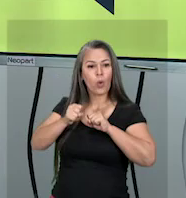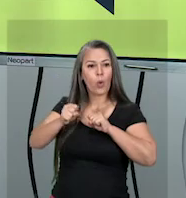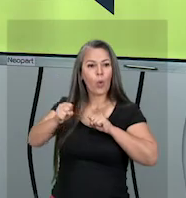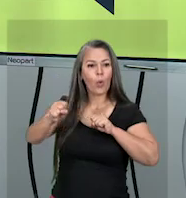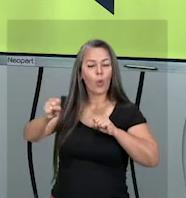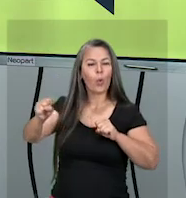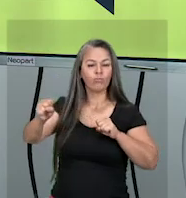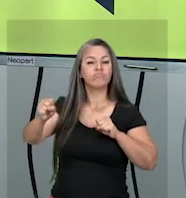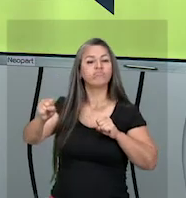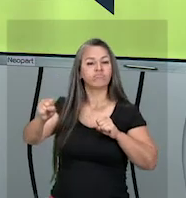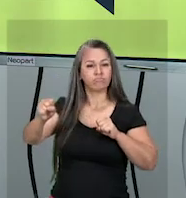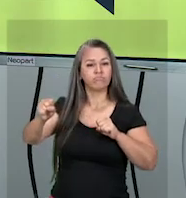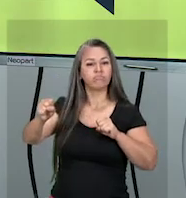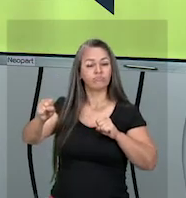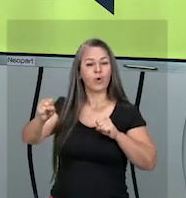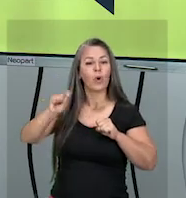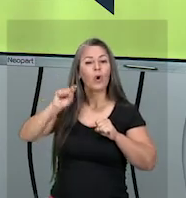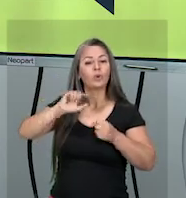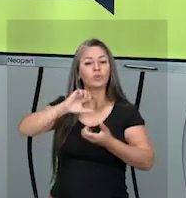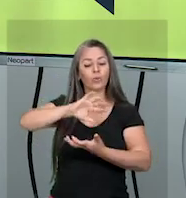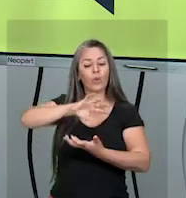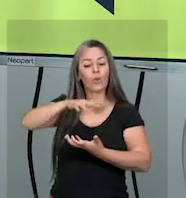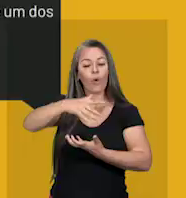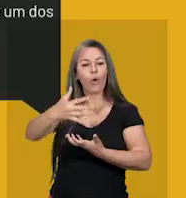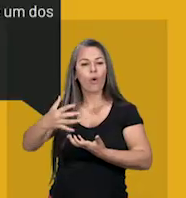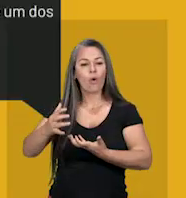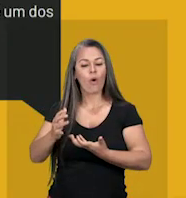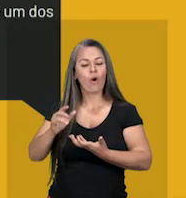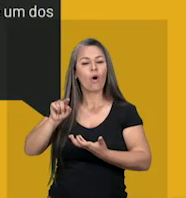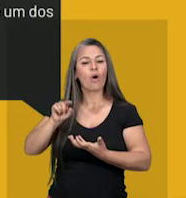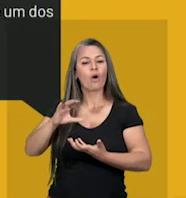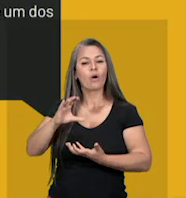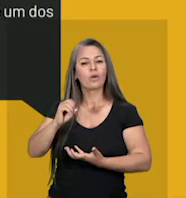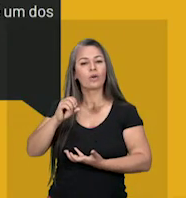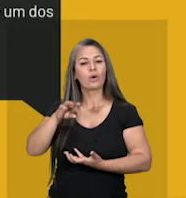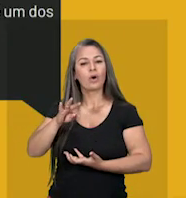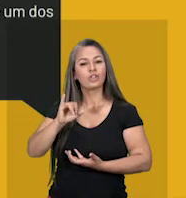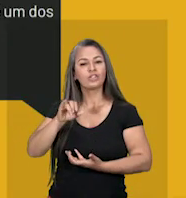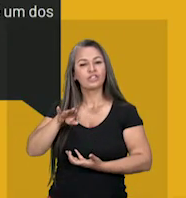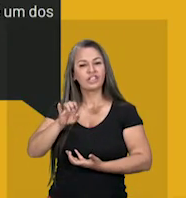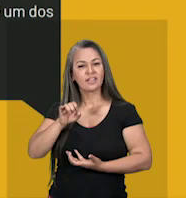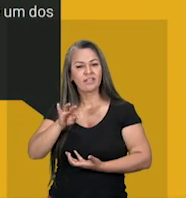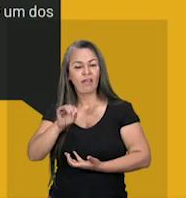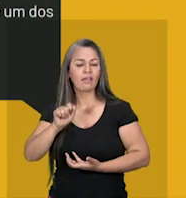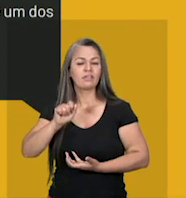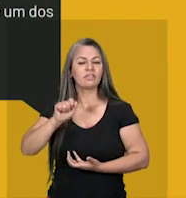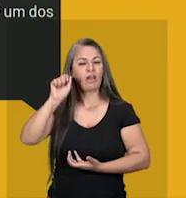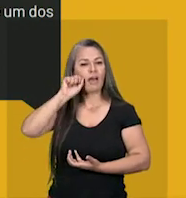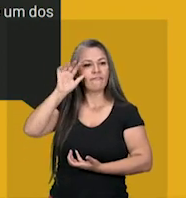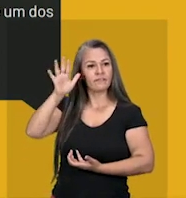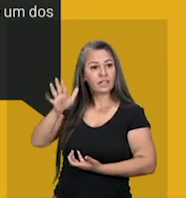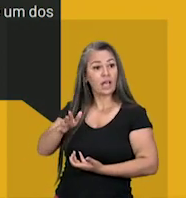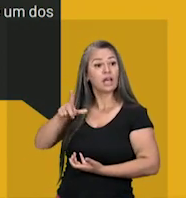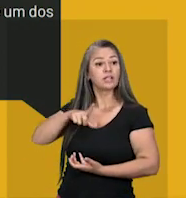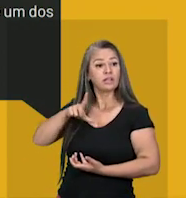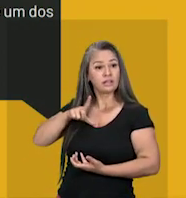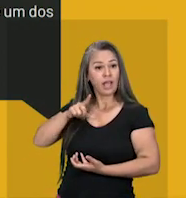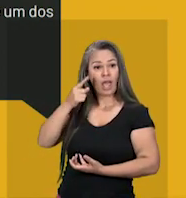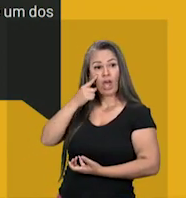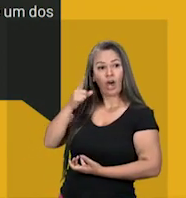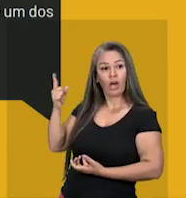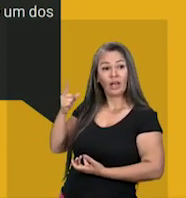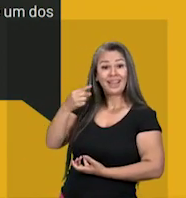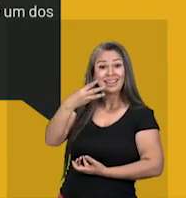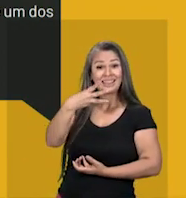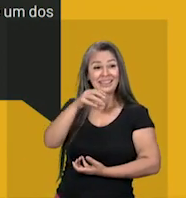né, do continente africano, ele é o terceiro, tá? Em extensão territorial, com 30 milhões de quilômetros quadrados,